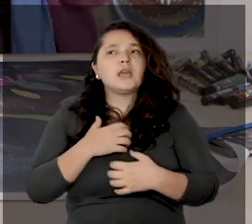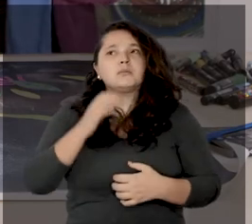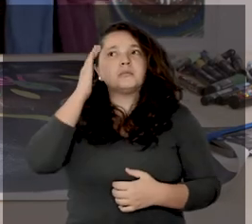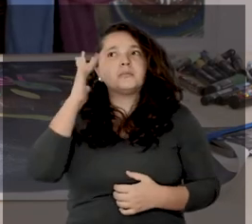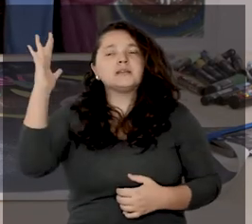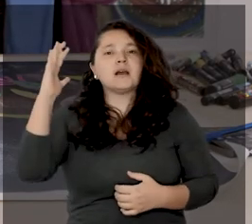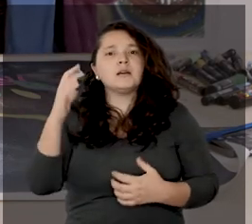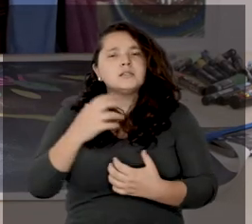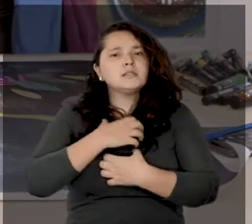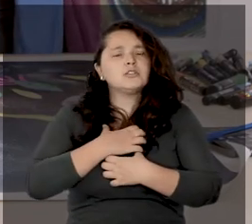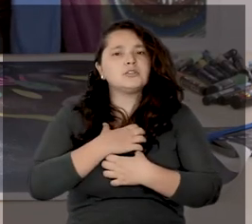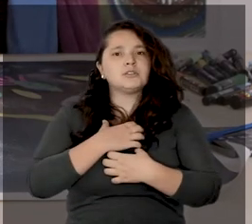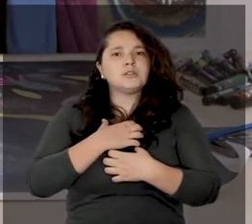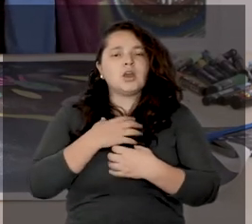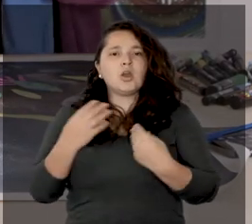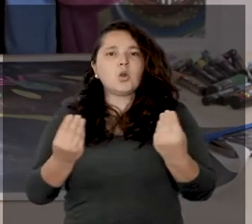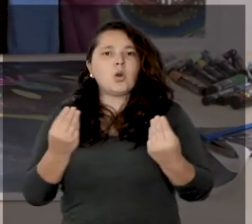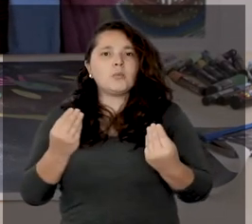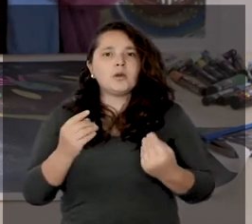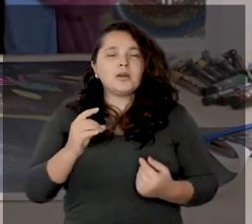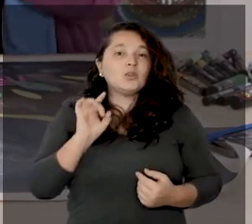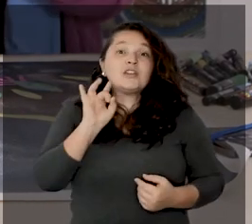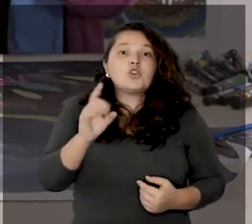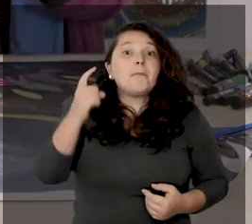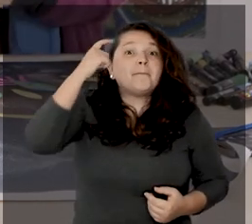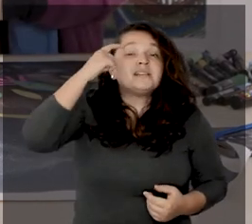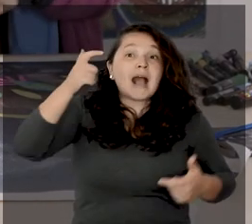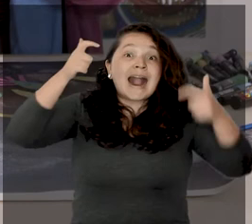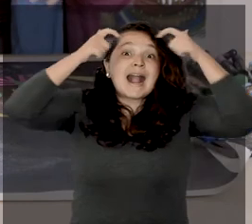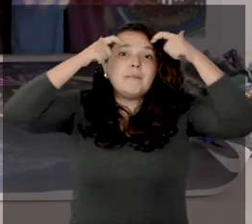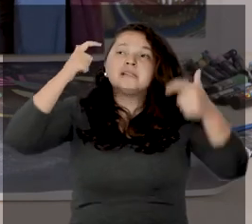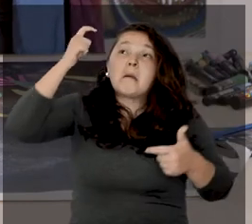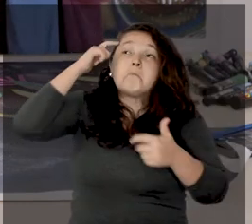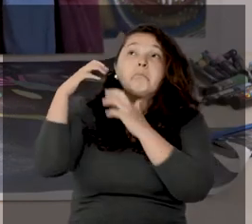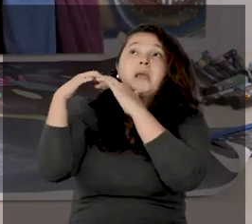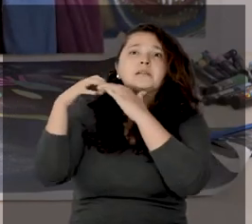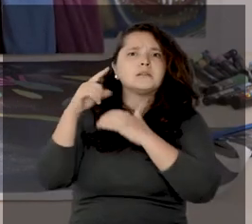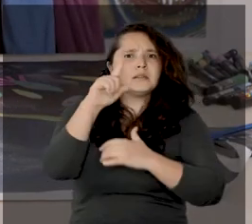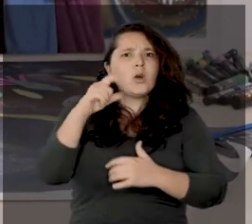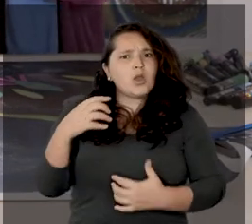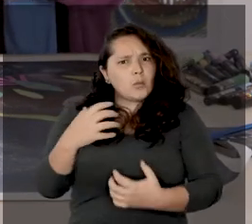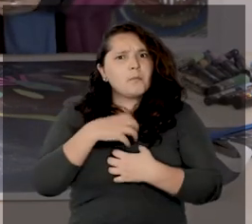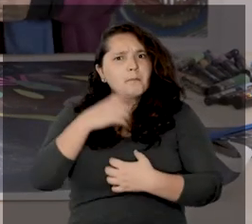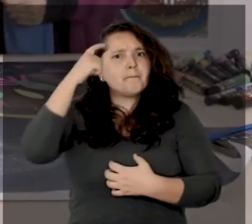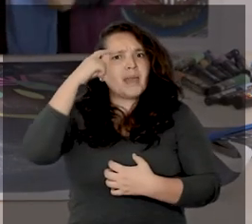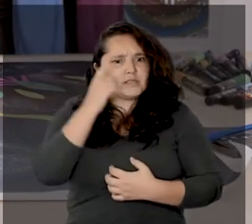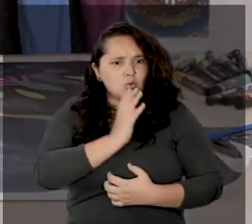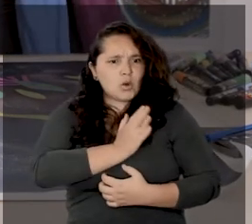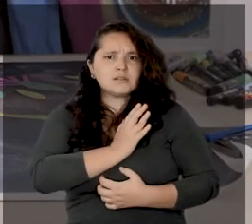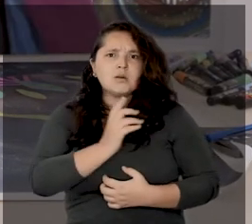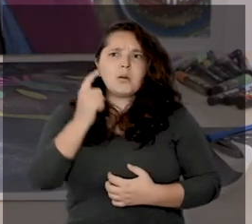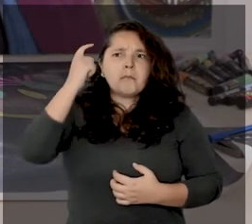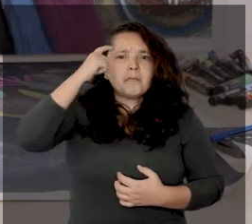né? Pensar sem ser só com a cabeça, mas com todo o corpo, juntando o coração, pulmão e outros órgãos, sei lá. A